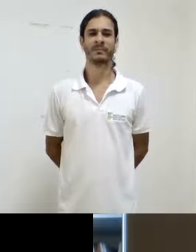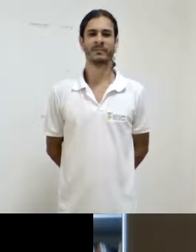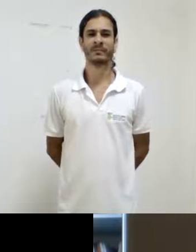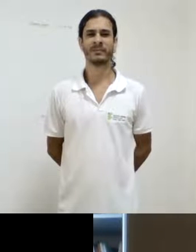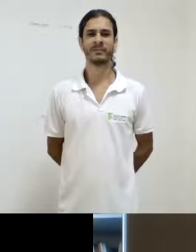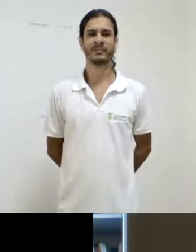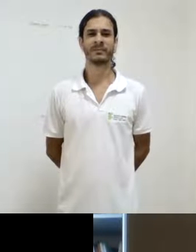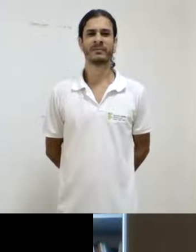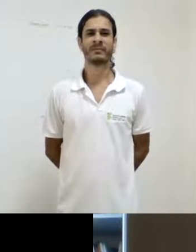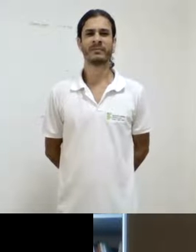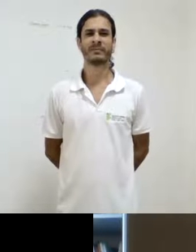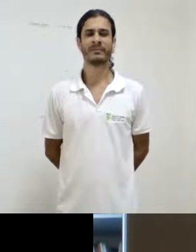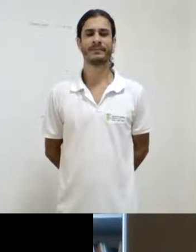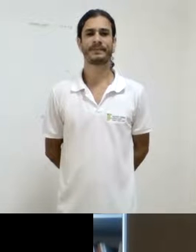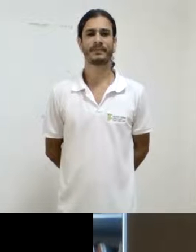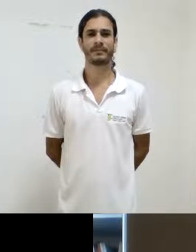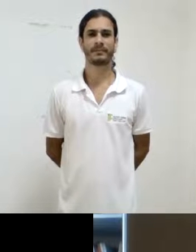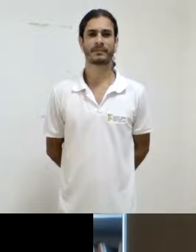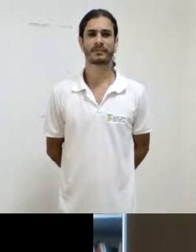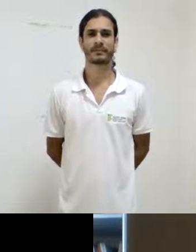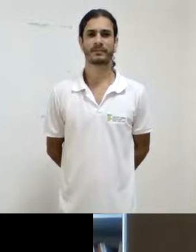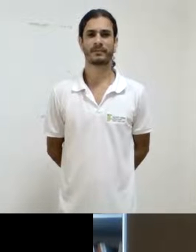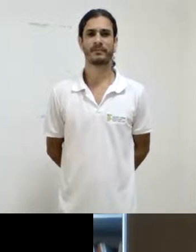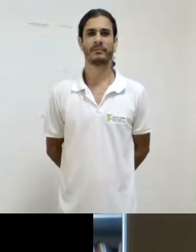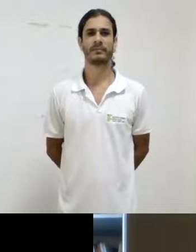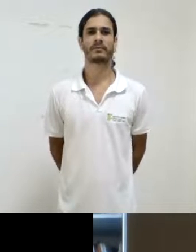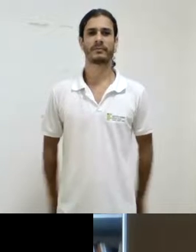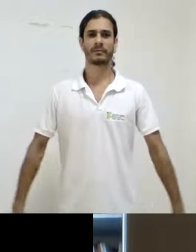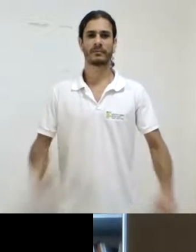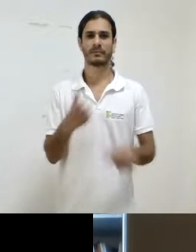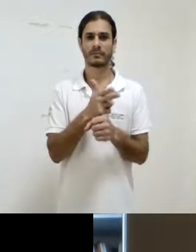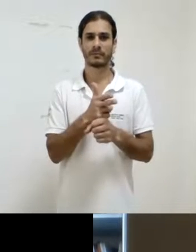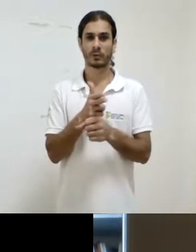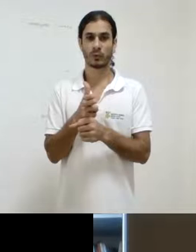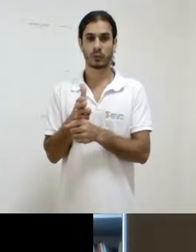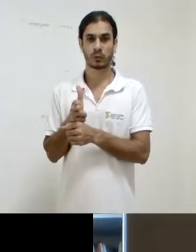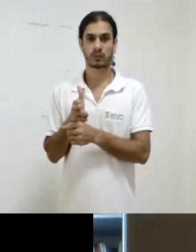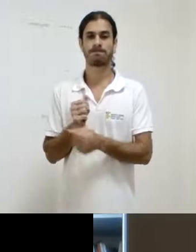nada, não. Acho que tá gravando. Vai, está mostrando. Tá ok.